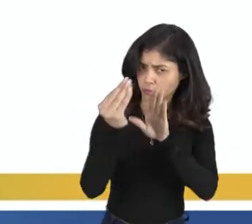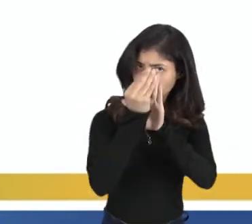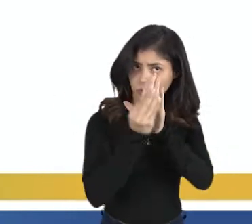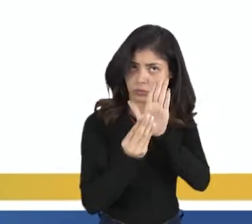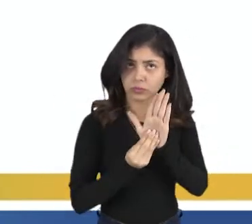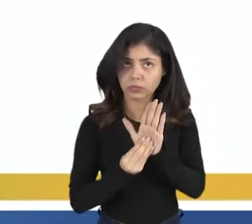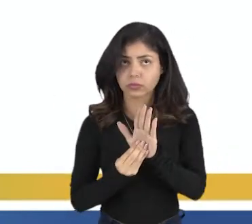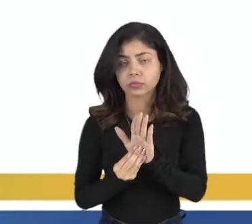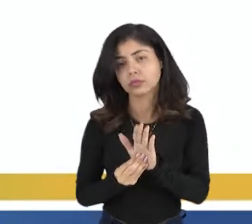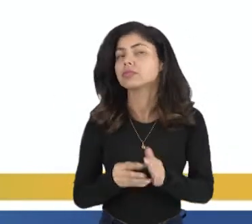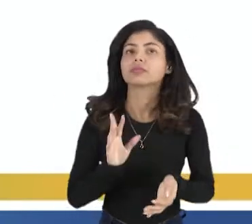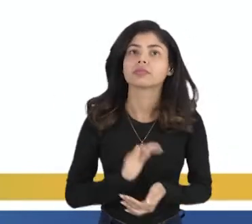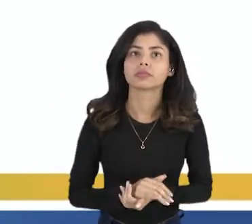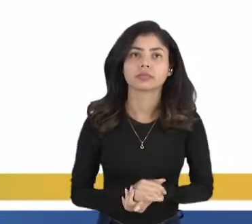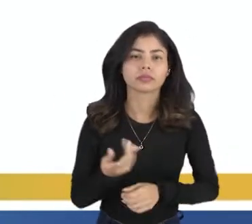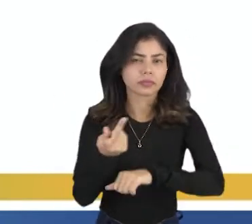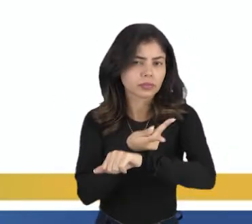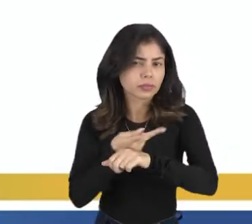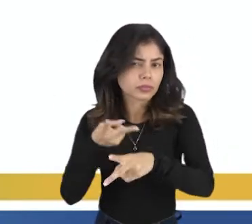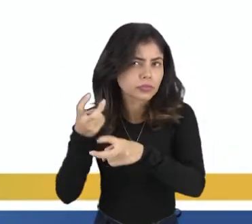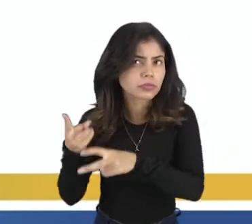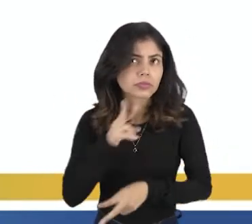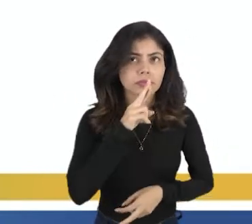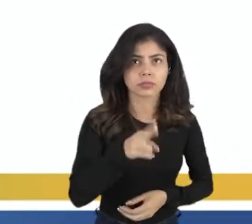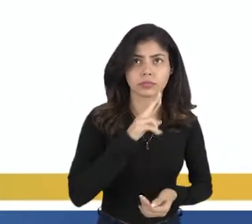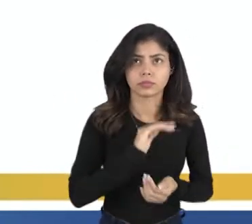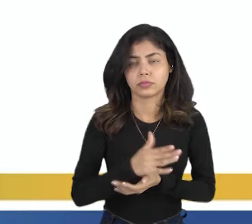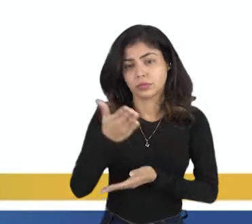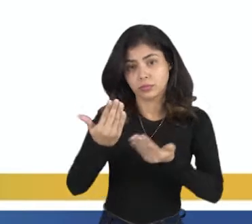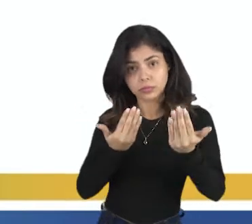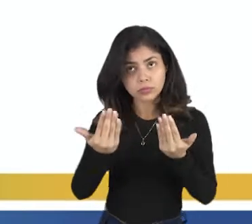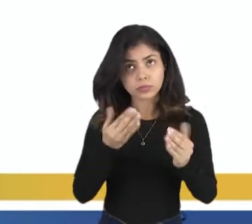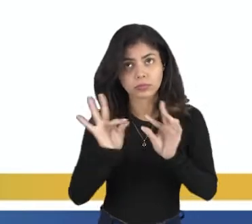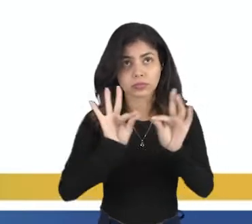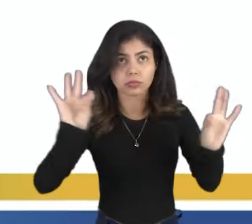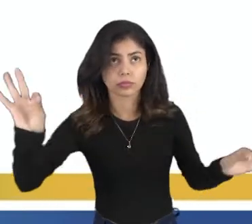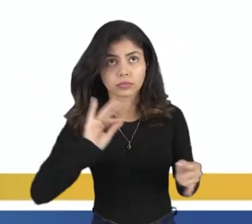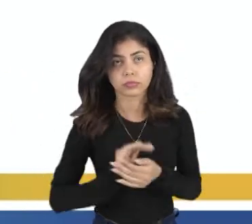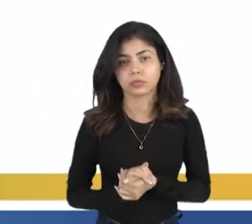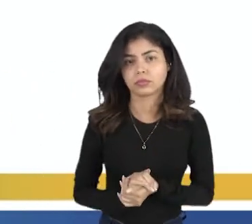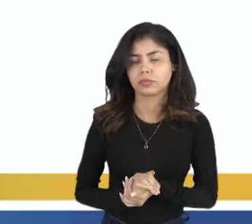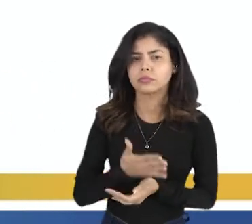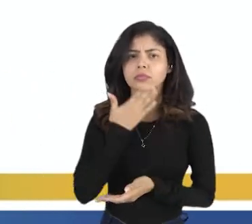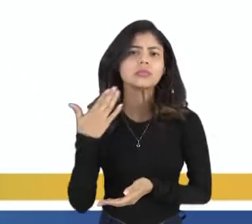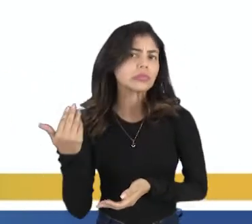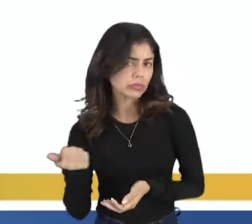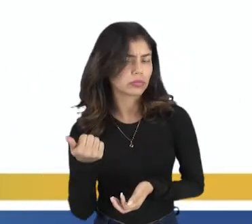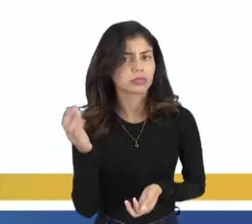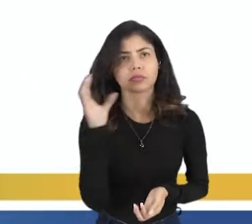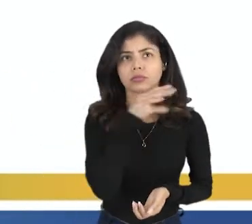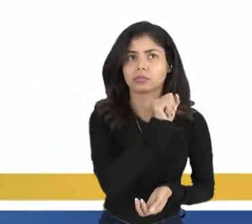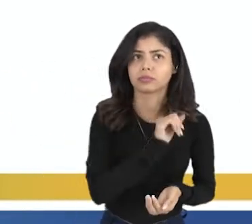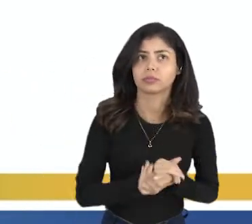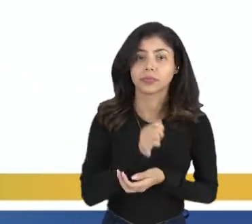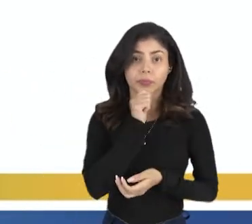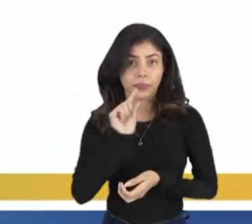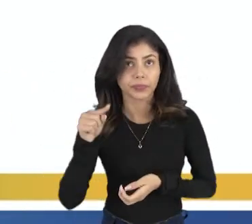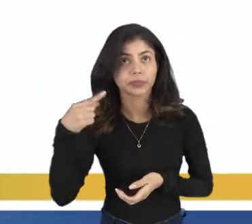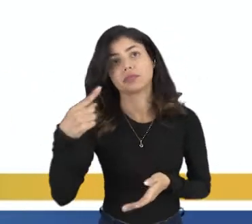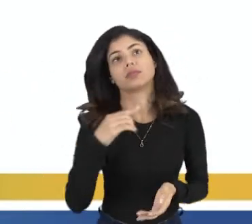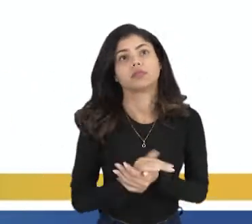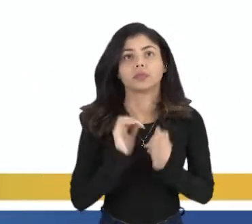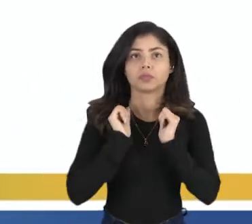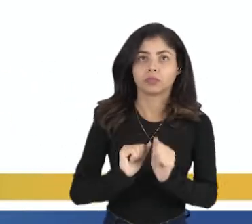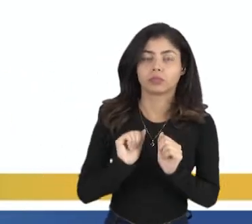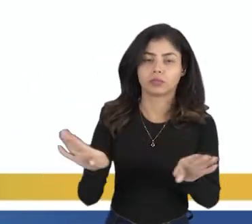facilitar padrões, né? A verificar resultados e comparar medidas de forma bem ágil. Além disso,